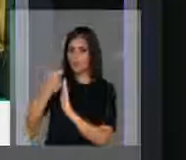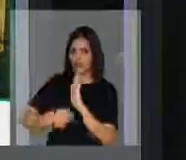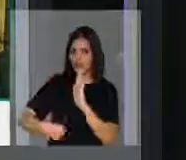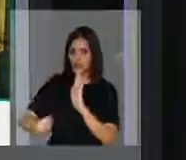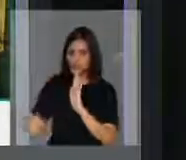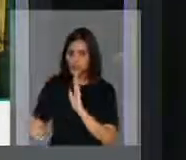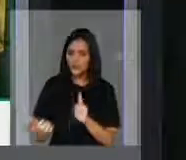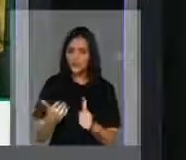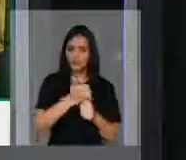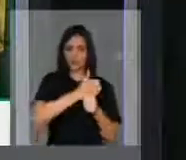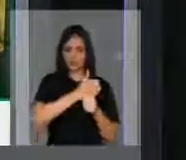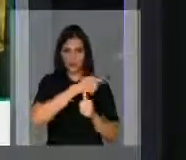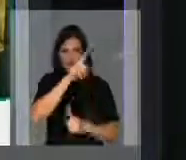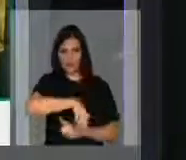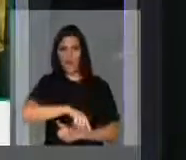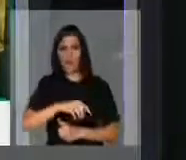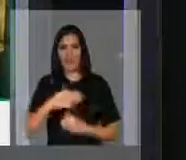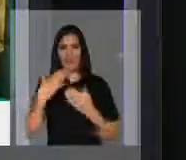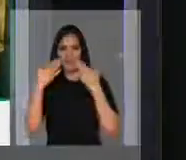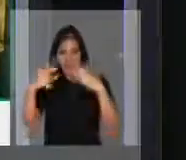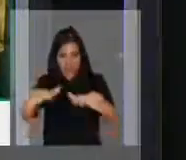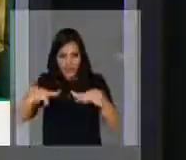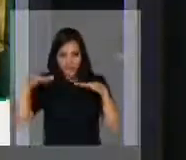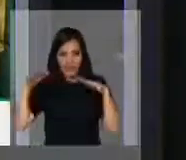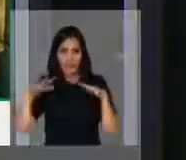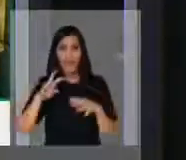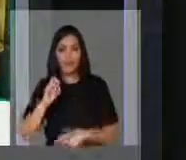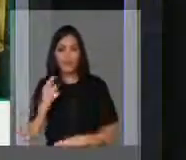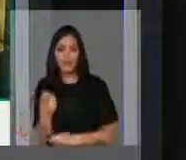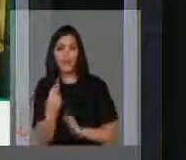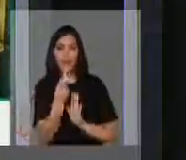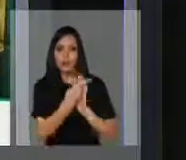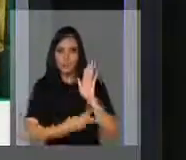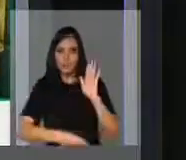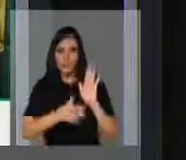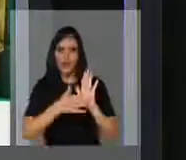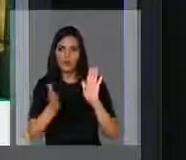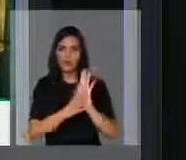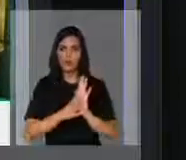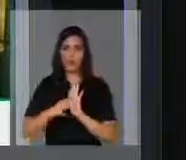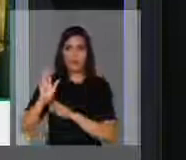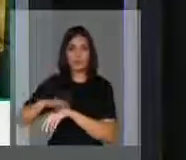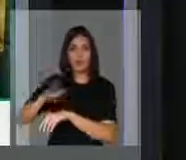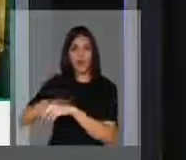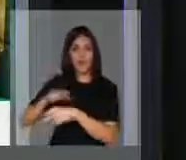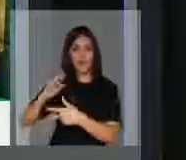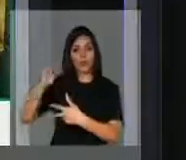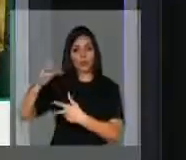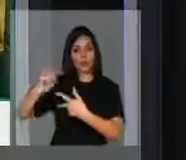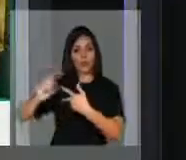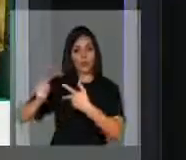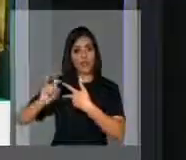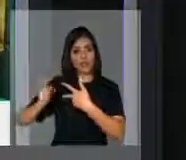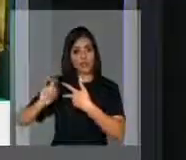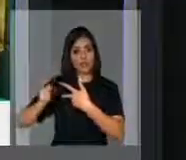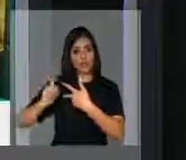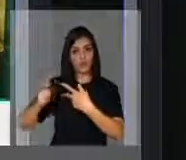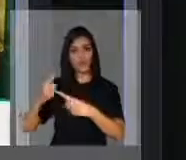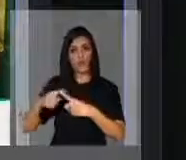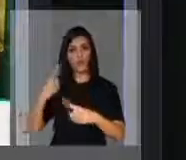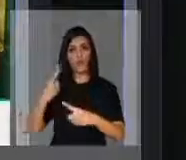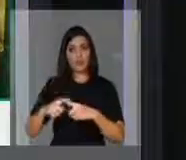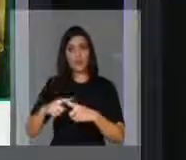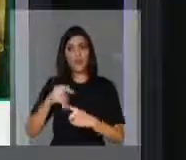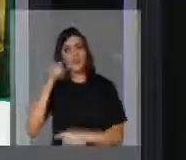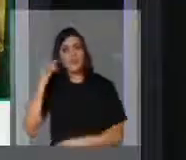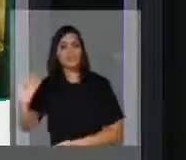nesse plenário, eu vou apresentar o projeto do Executivo, até mesmo para evitar qualquer tipo de vício